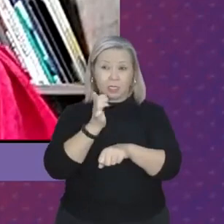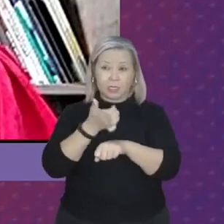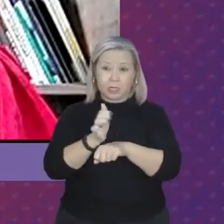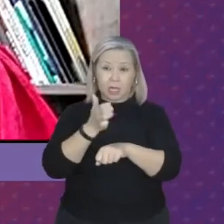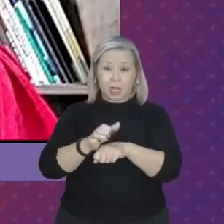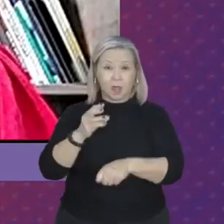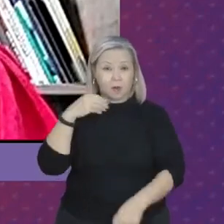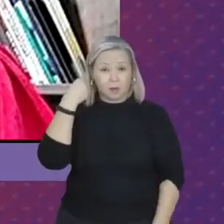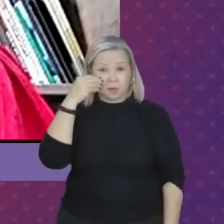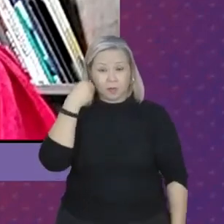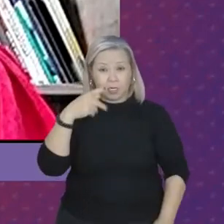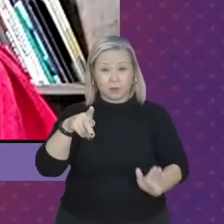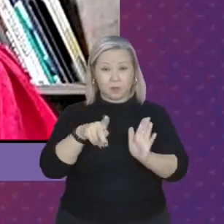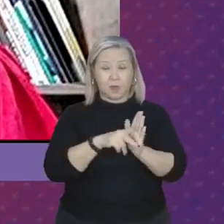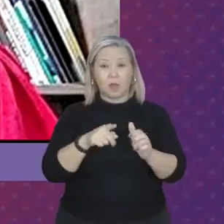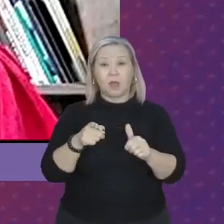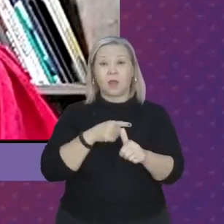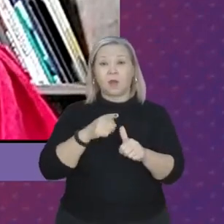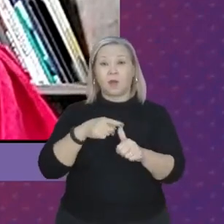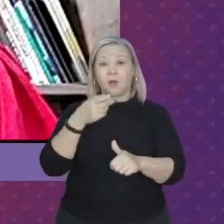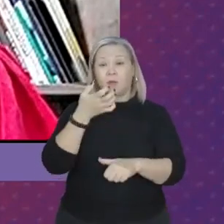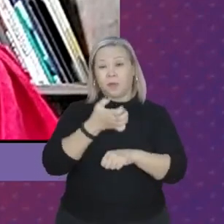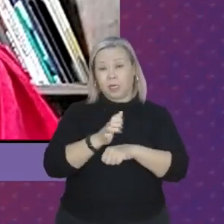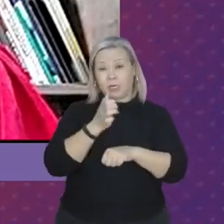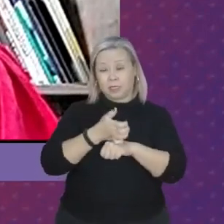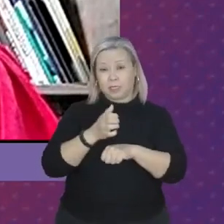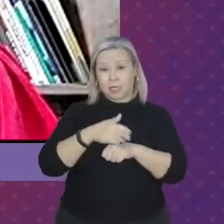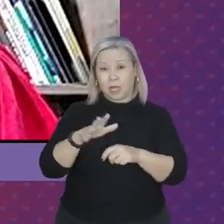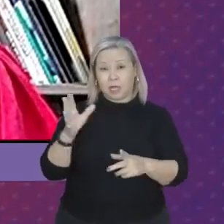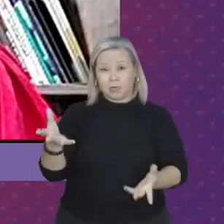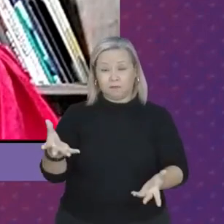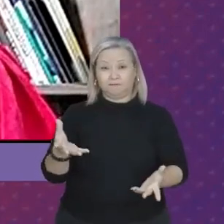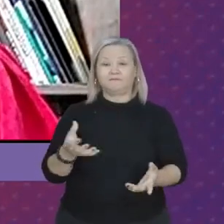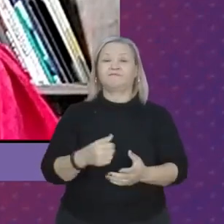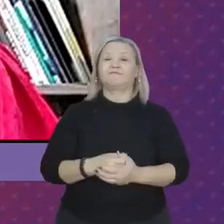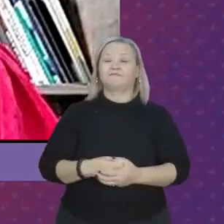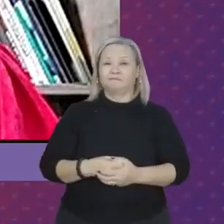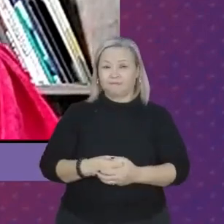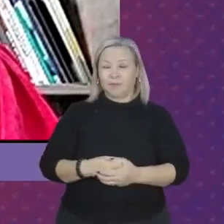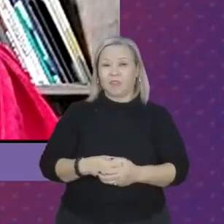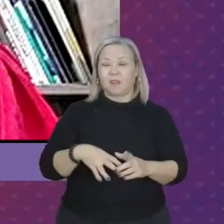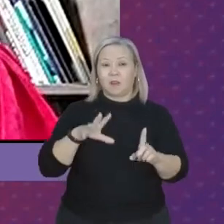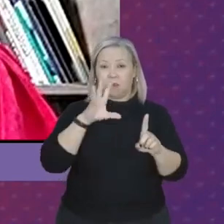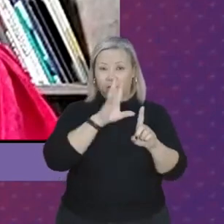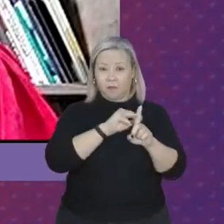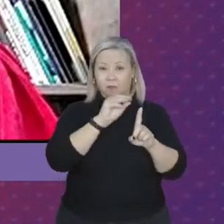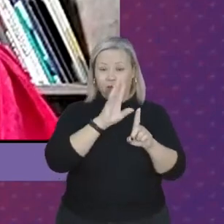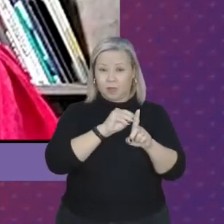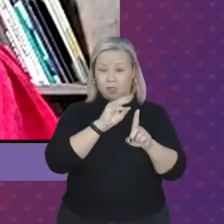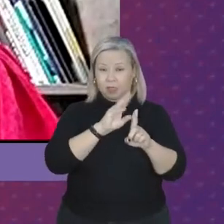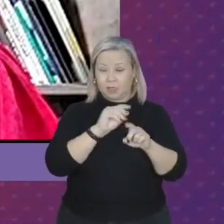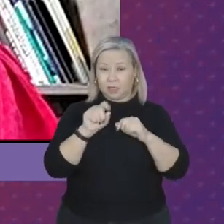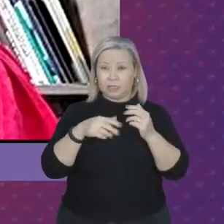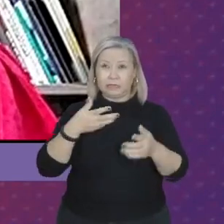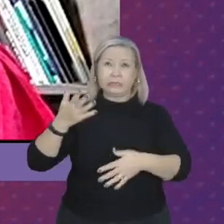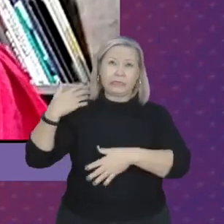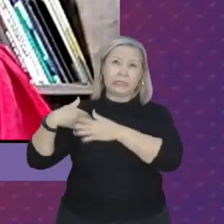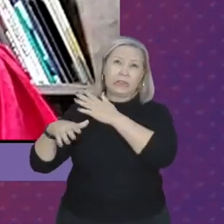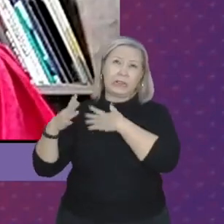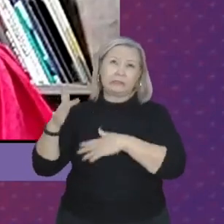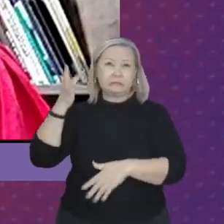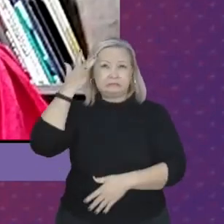experiência própria, no primeiro estágio, sofri um assédio. Tive que largar o meu, e naquela época a gente não tinha tanta voz,